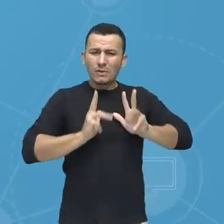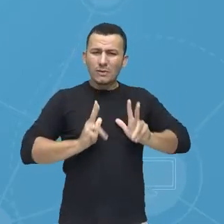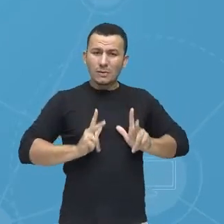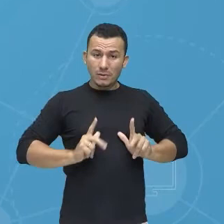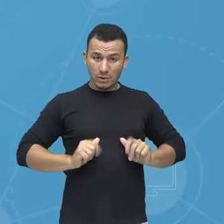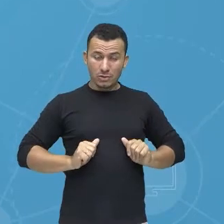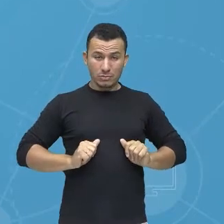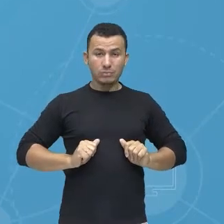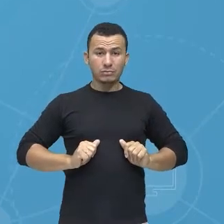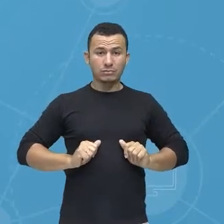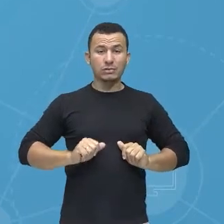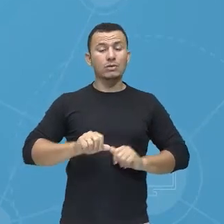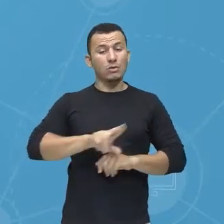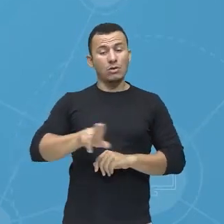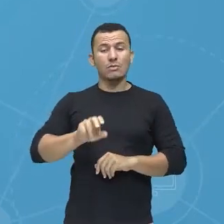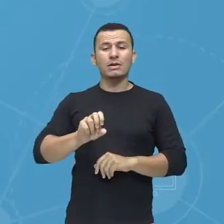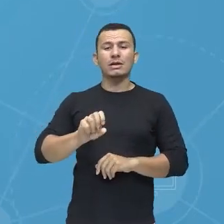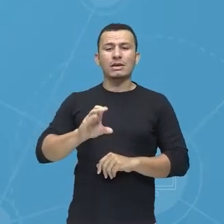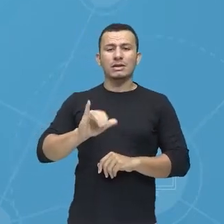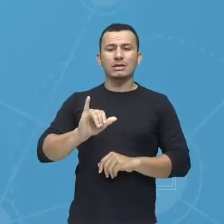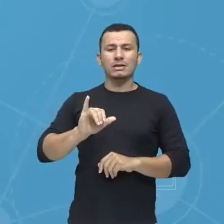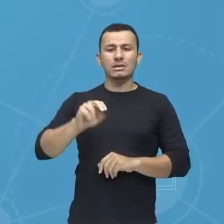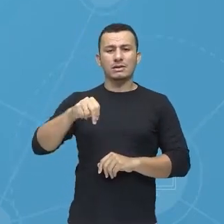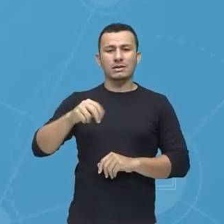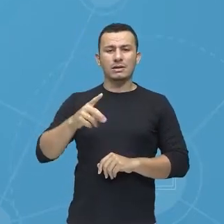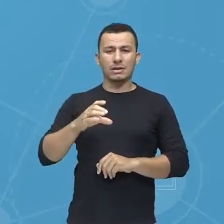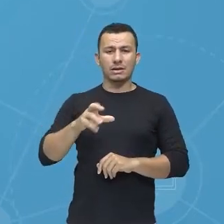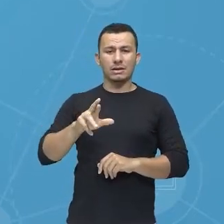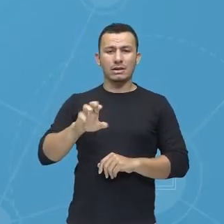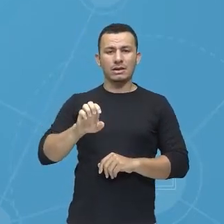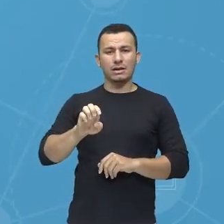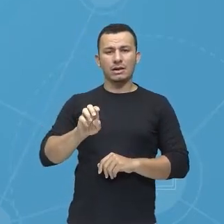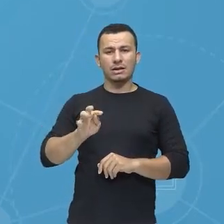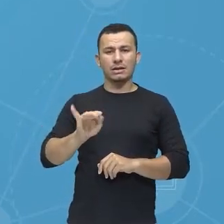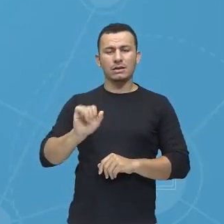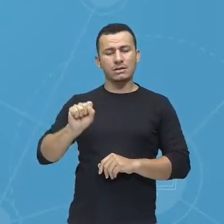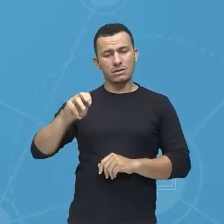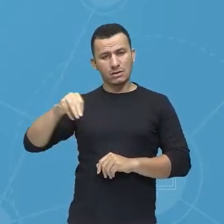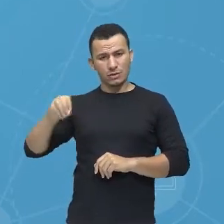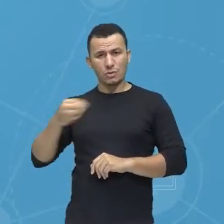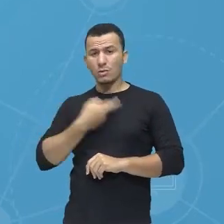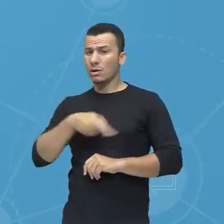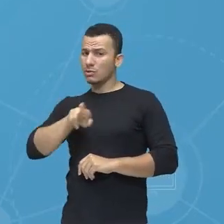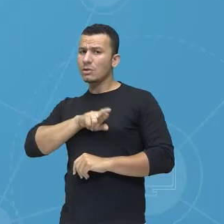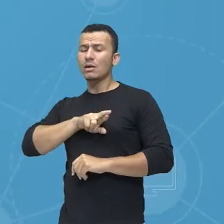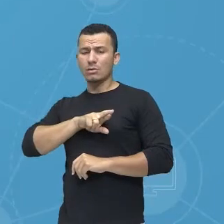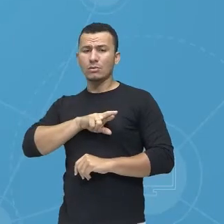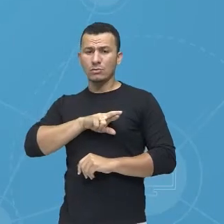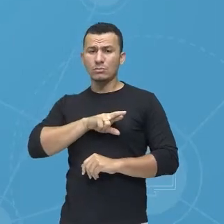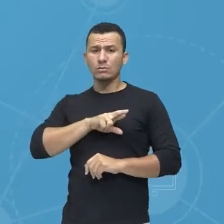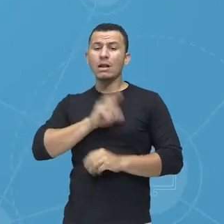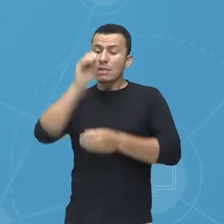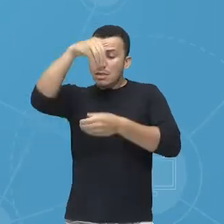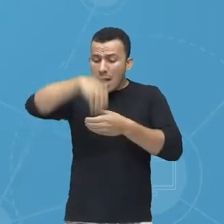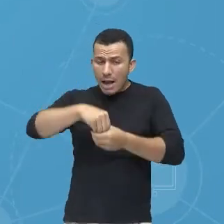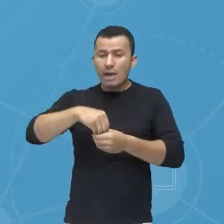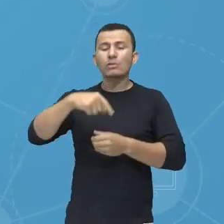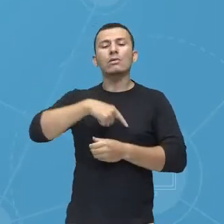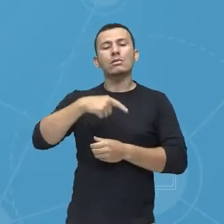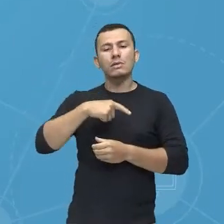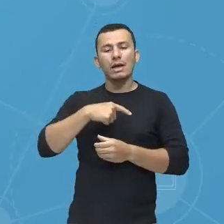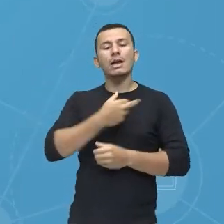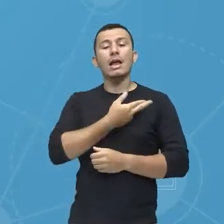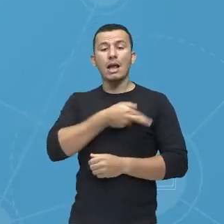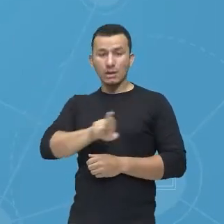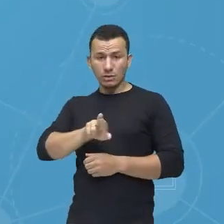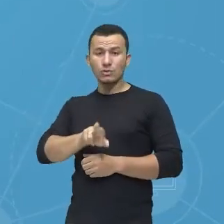sincretismo religioso. Dentro disto aí, que eu estou contando para vocês, existe a